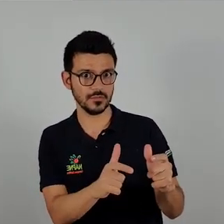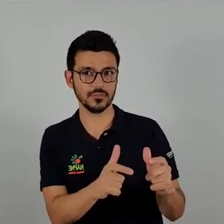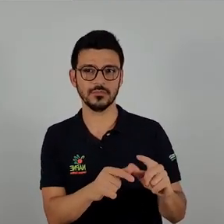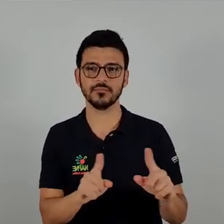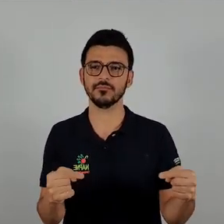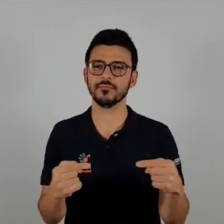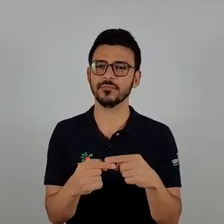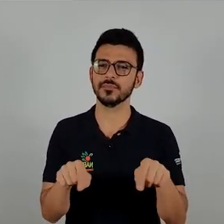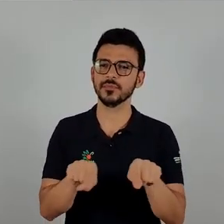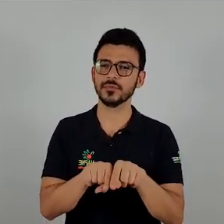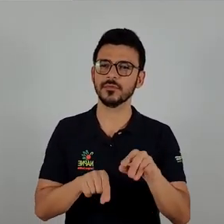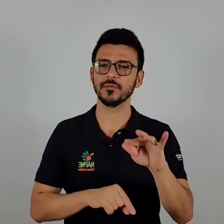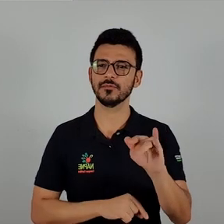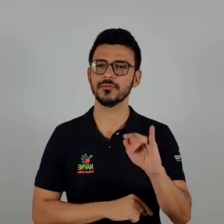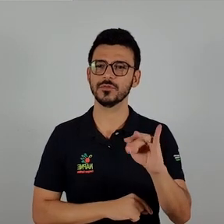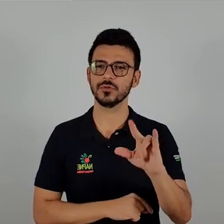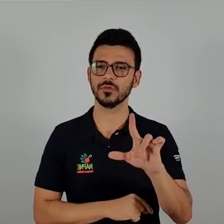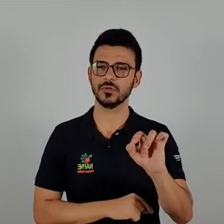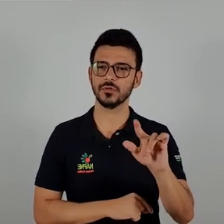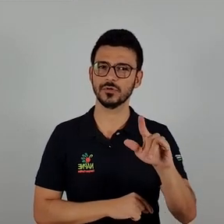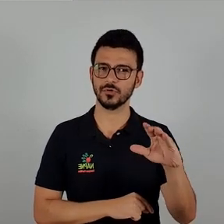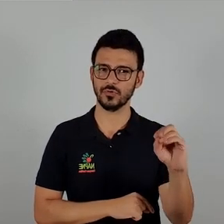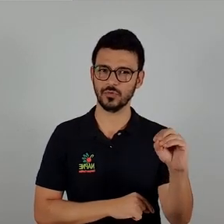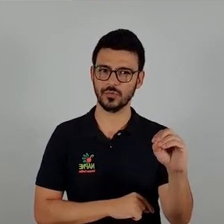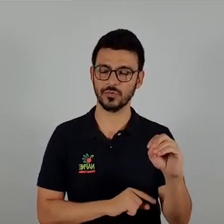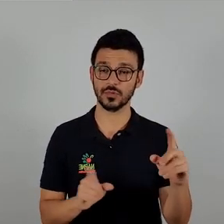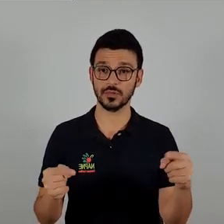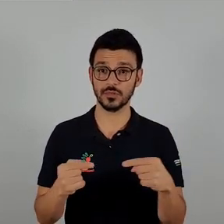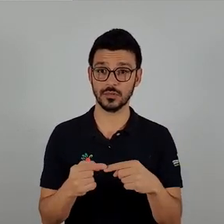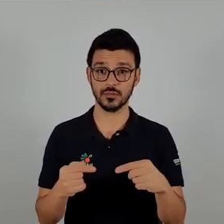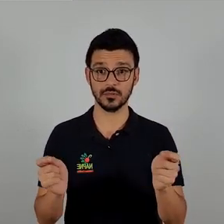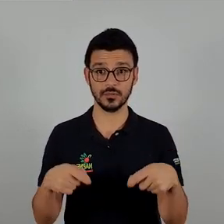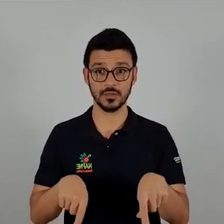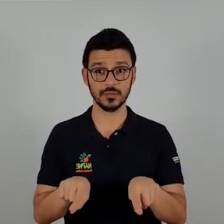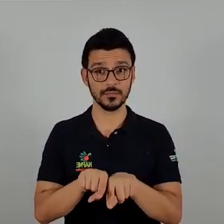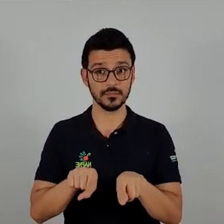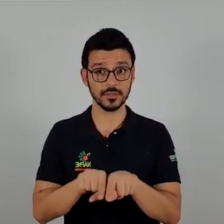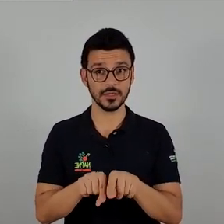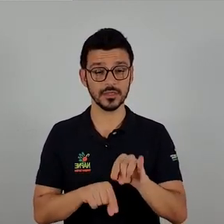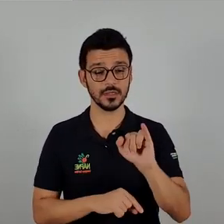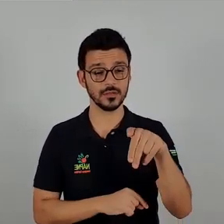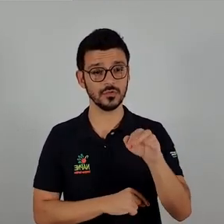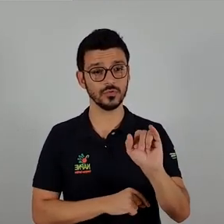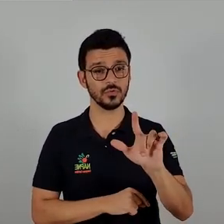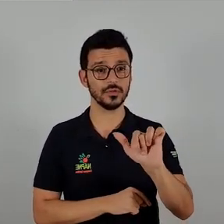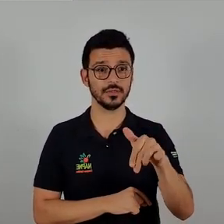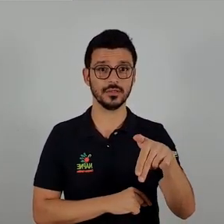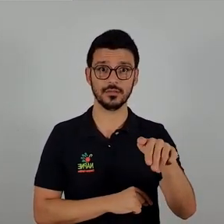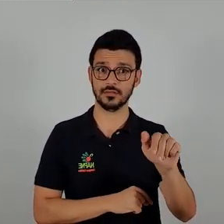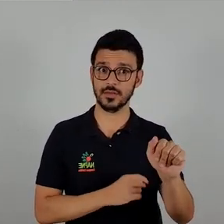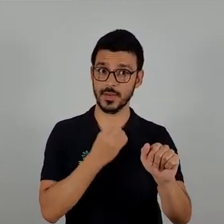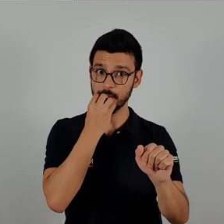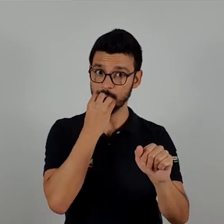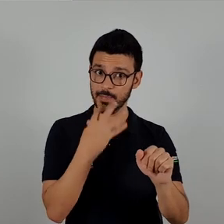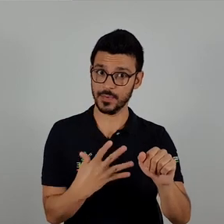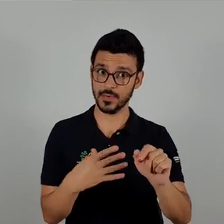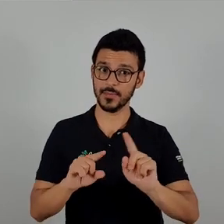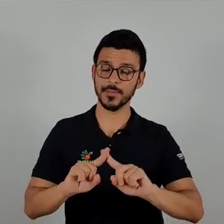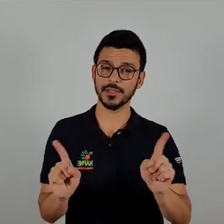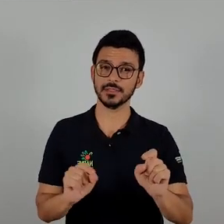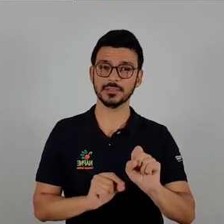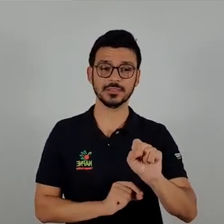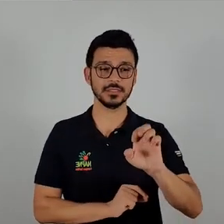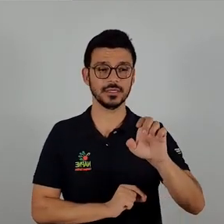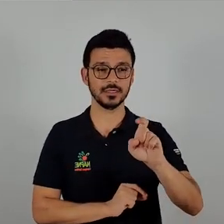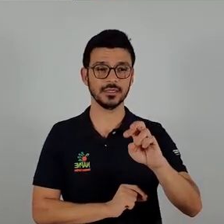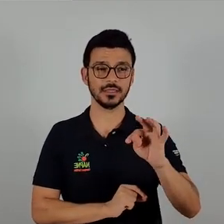sua ação fisiológica. E o tropismo pelo órgão, nós temos plantas e fórmulas que têm uma predileção pelo